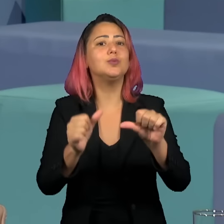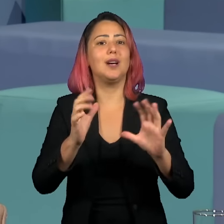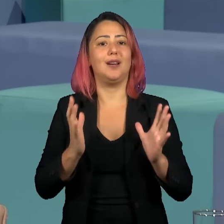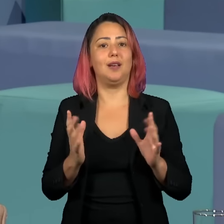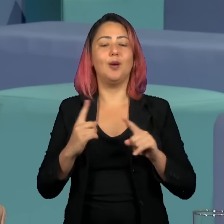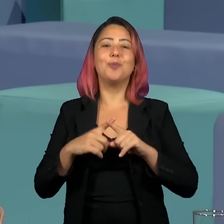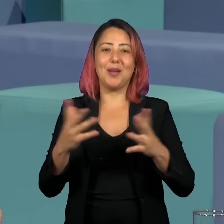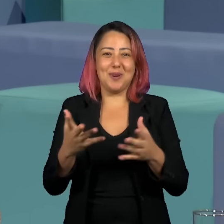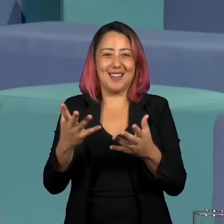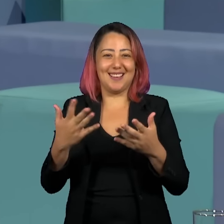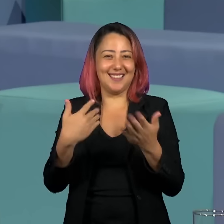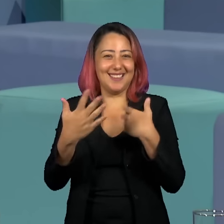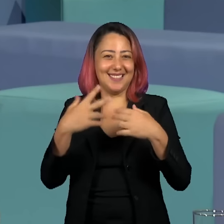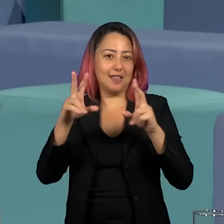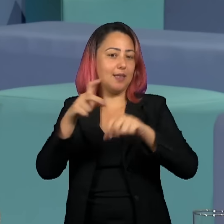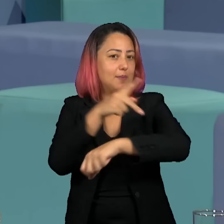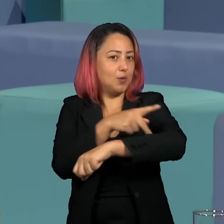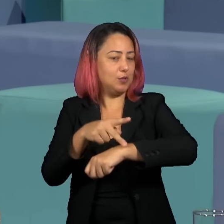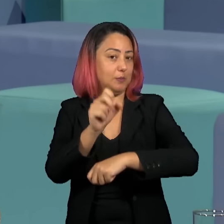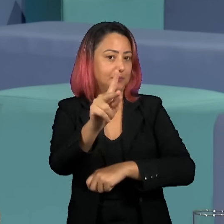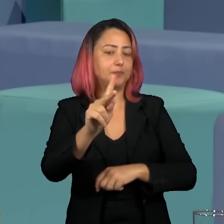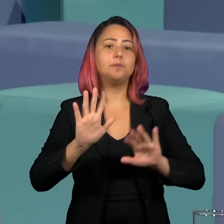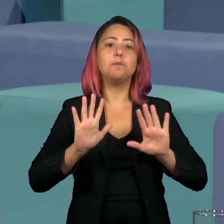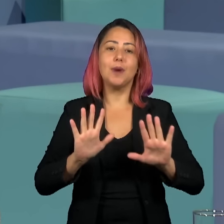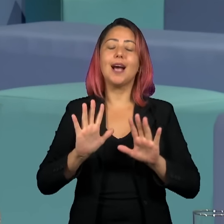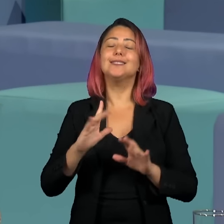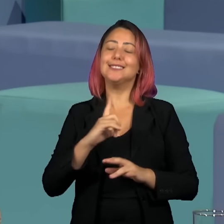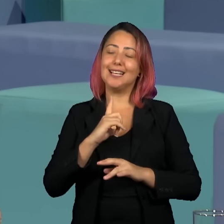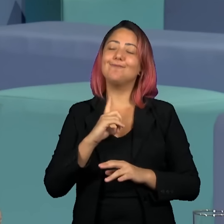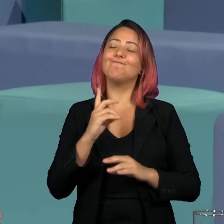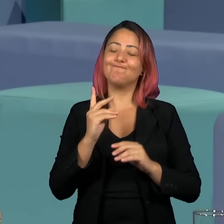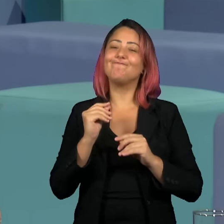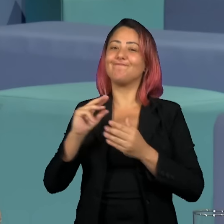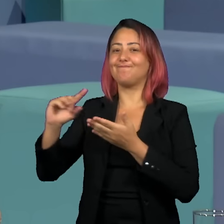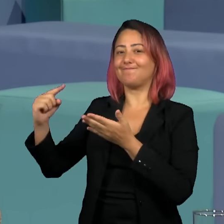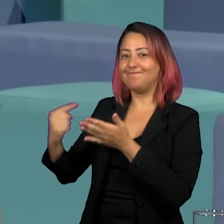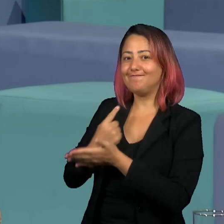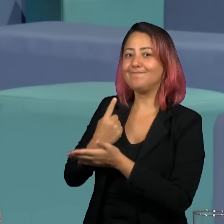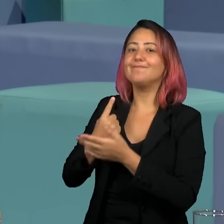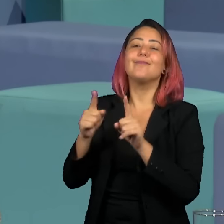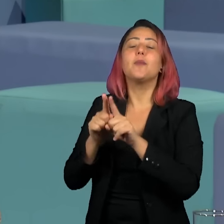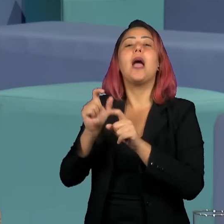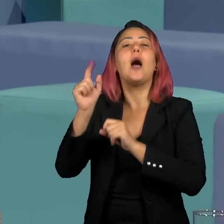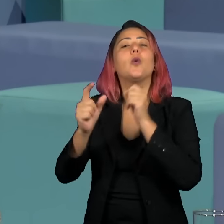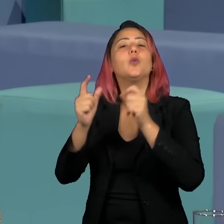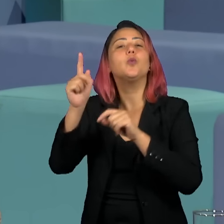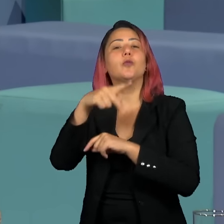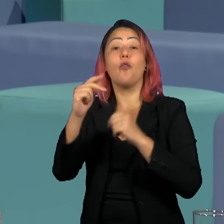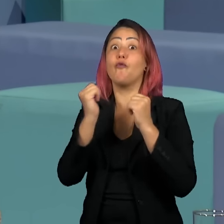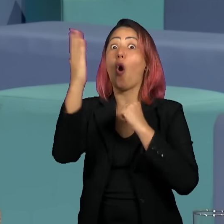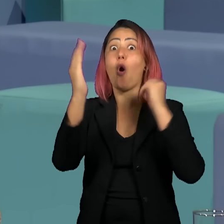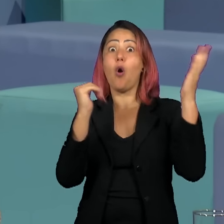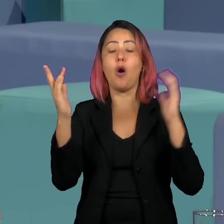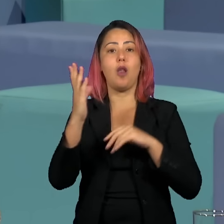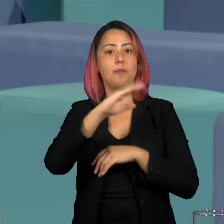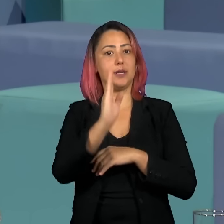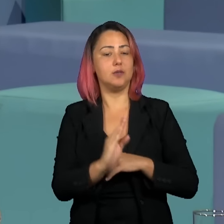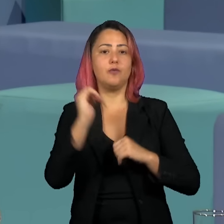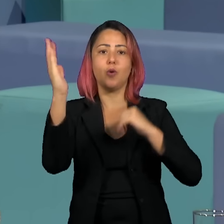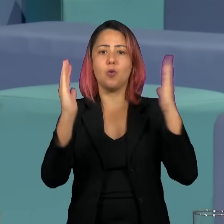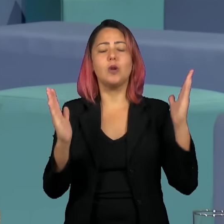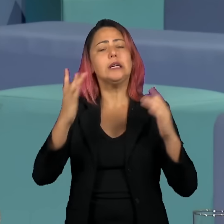muito pedagogia aqui né e uma das coisas que a gente recebeu né de alguns pesquisadores inclusive Inter nacionais foi isso né Ó o